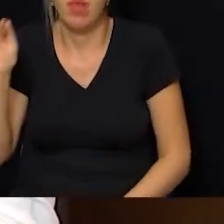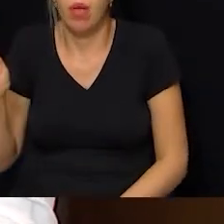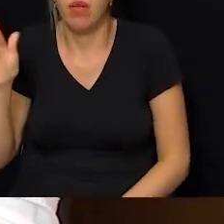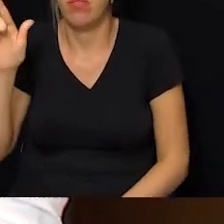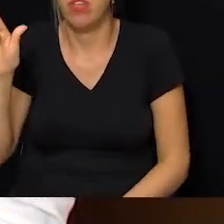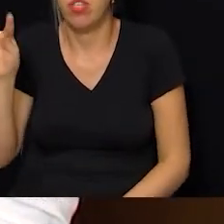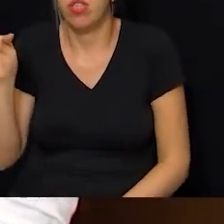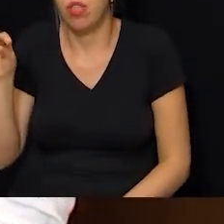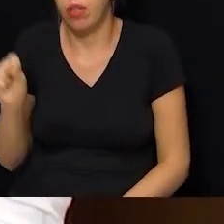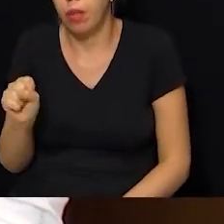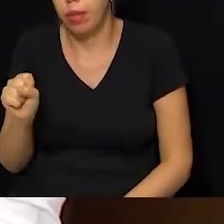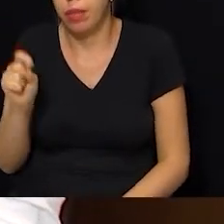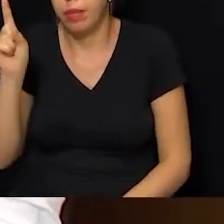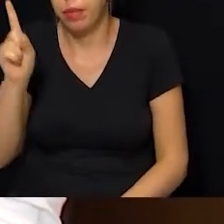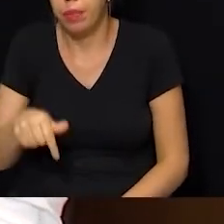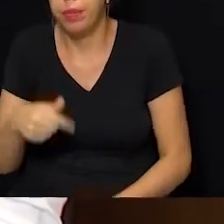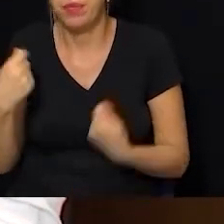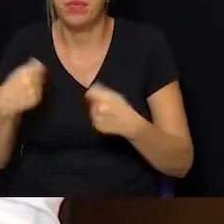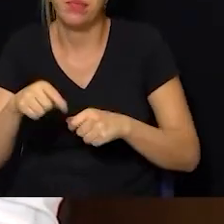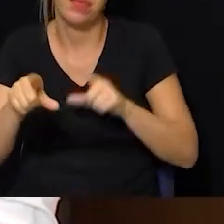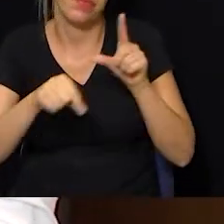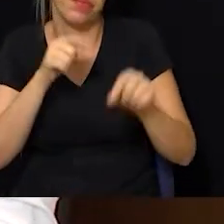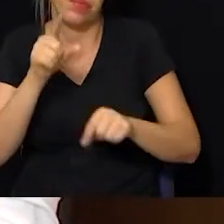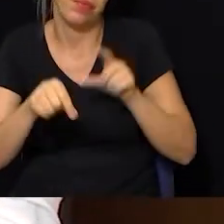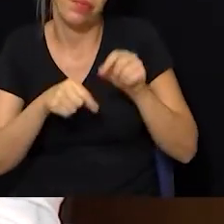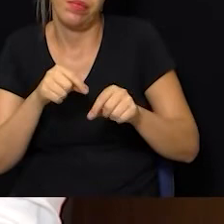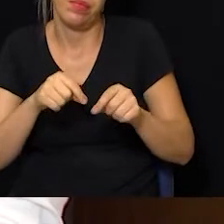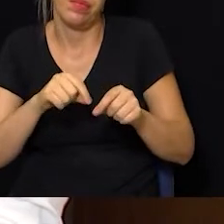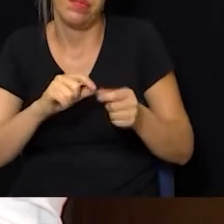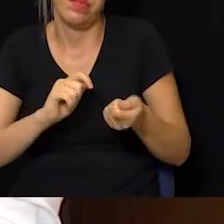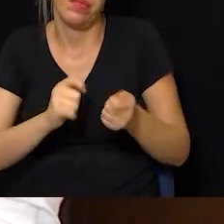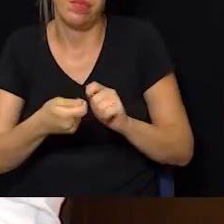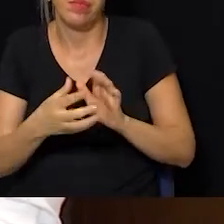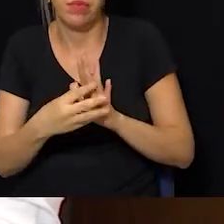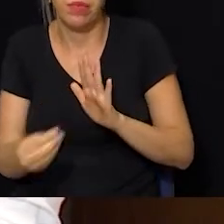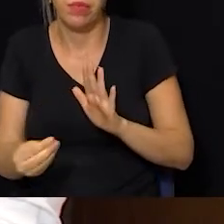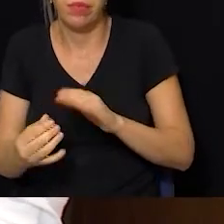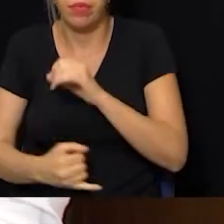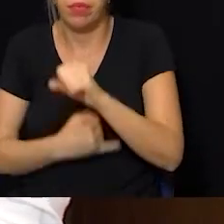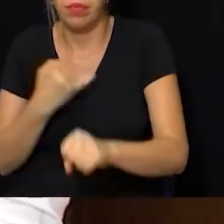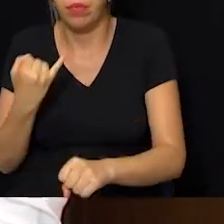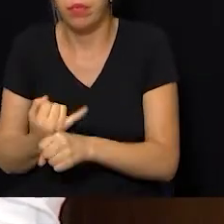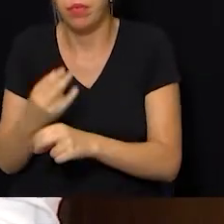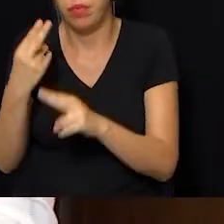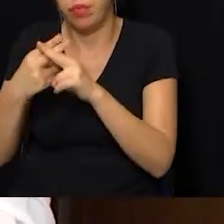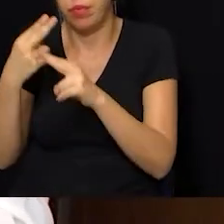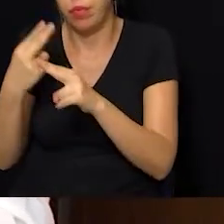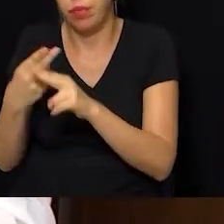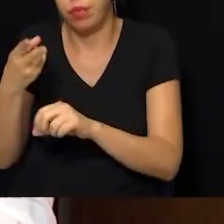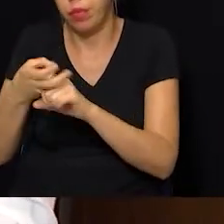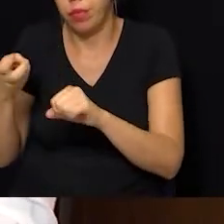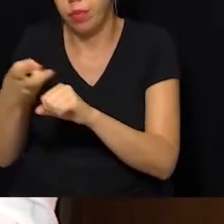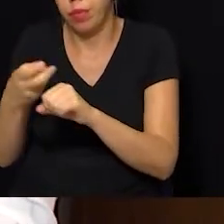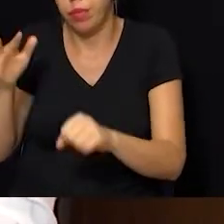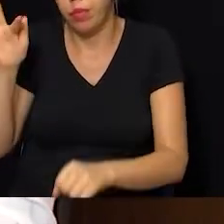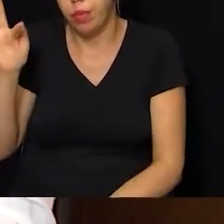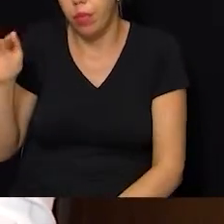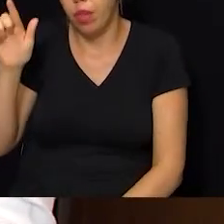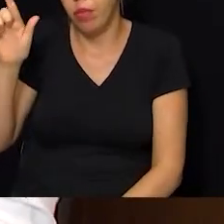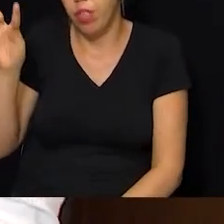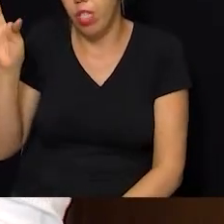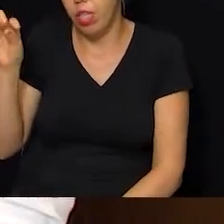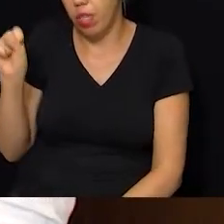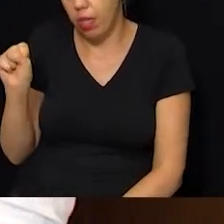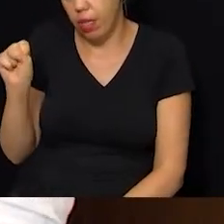FGTS. Para isso, você precisa optar por essa modalidade. Então, no site da Caixa ou no aplicativo